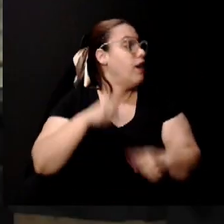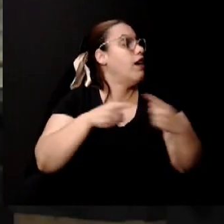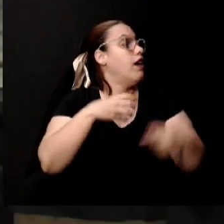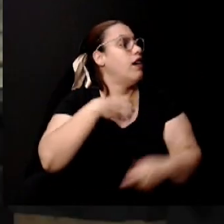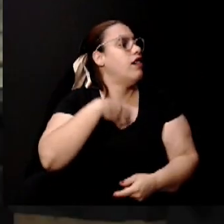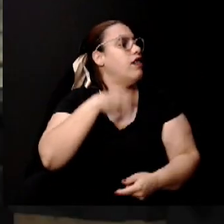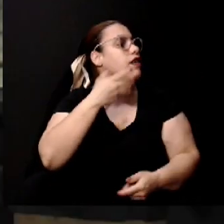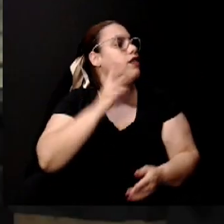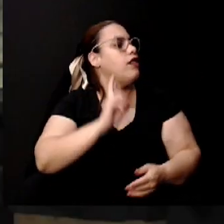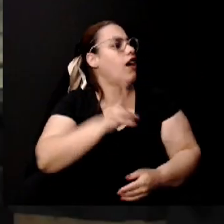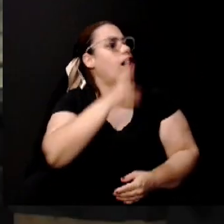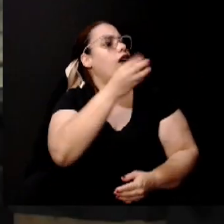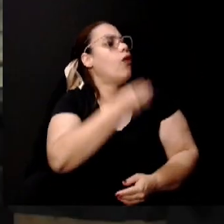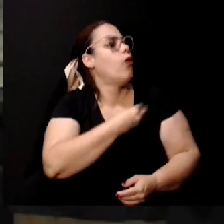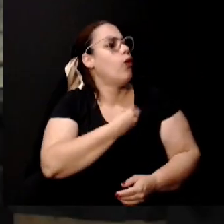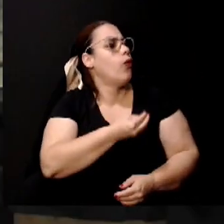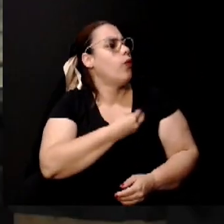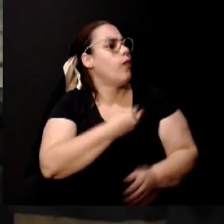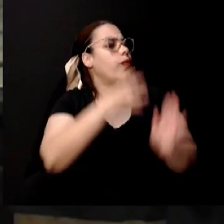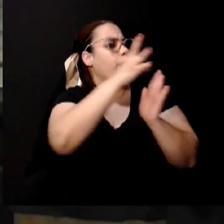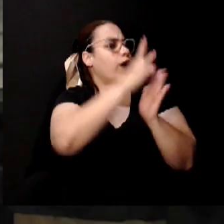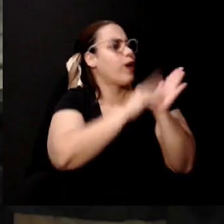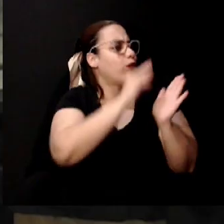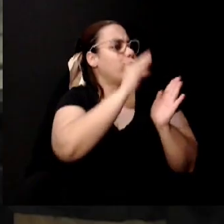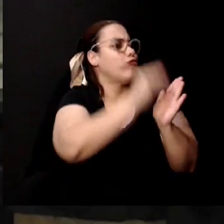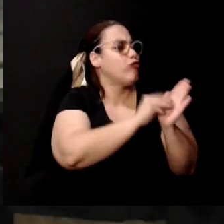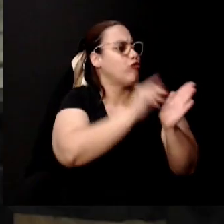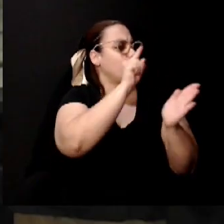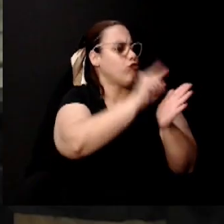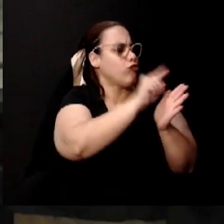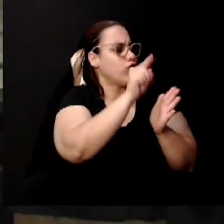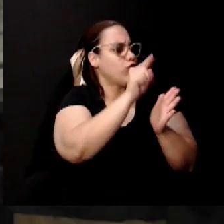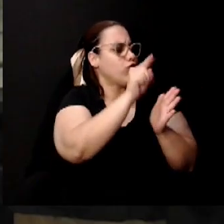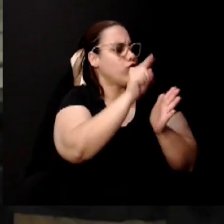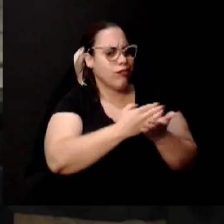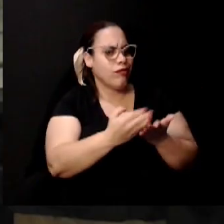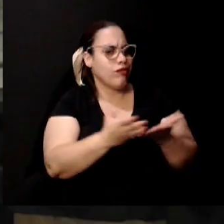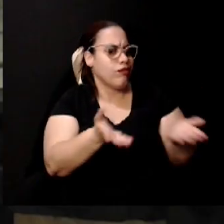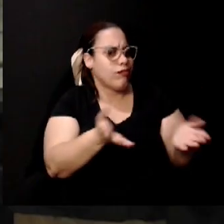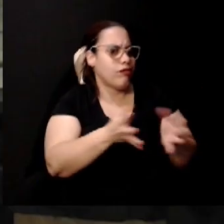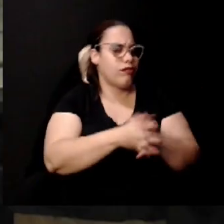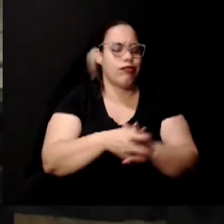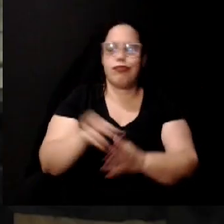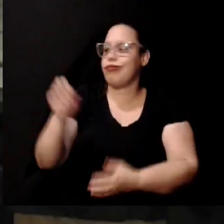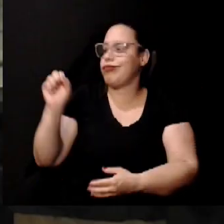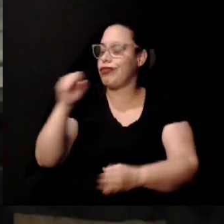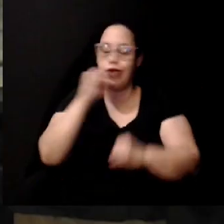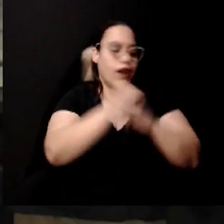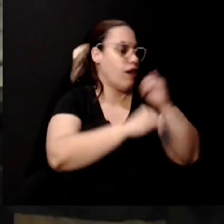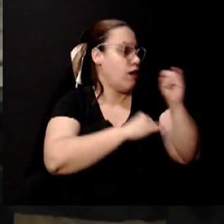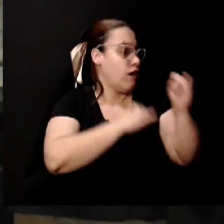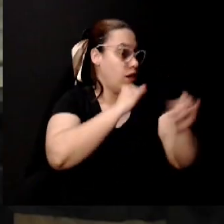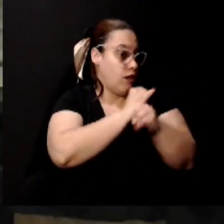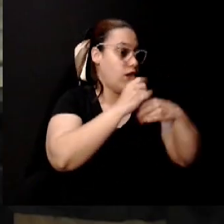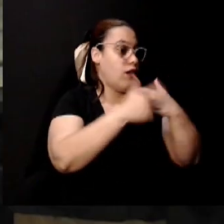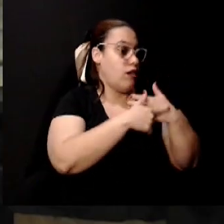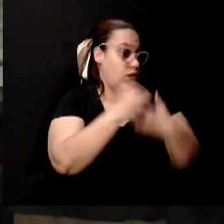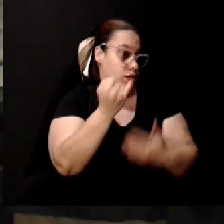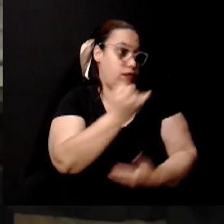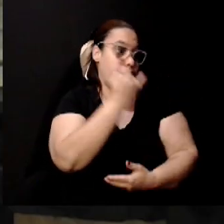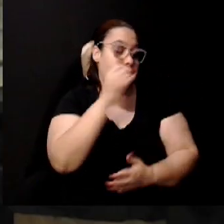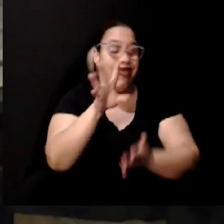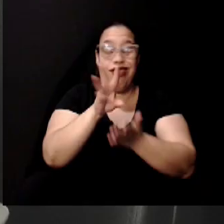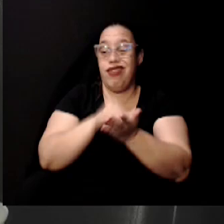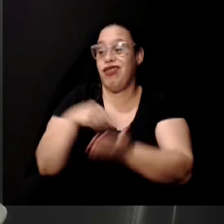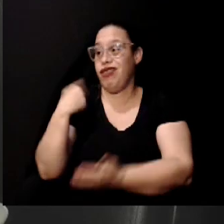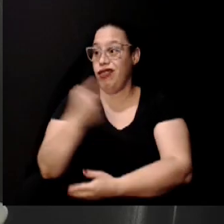né? Segue esses padrões que são estabelecidos, começa a ficar... Exatamente. A internet tem um papel importante nisso. E os padrões são para nós mulheres,